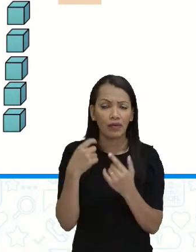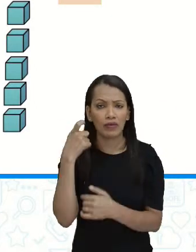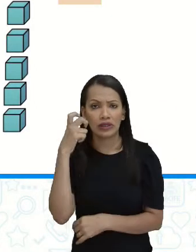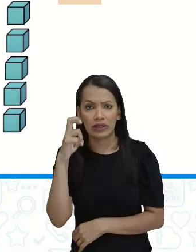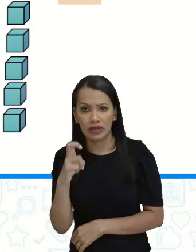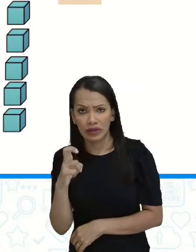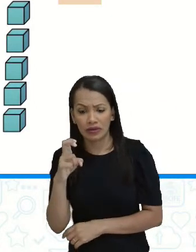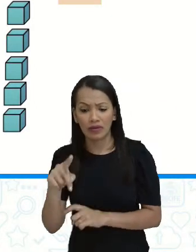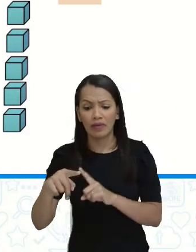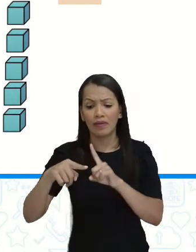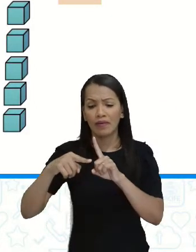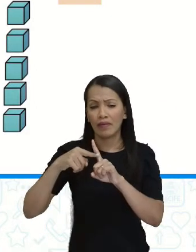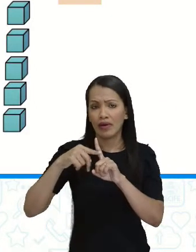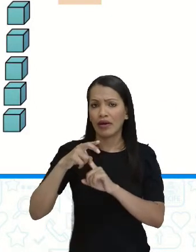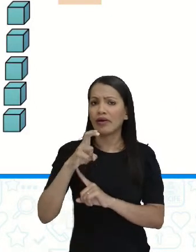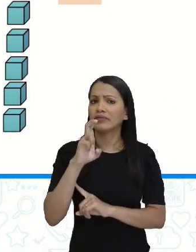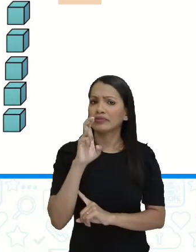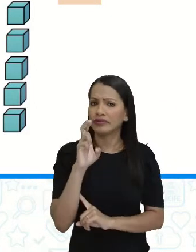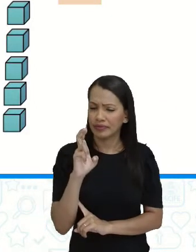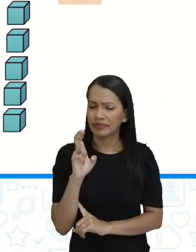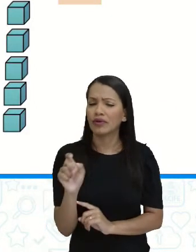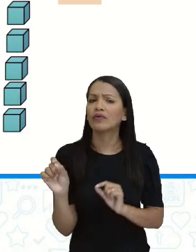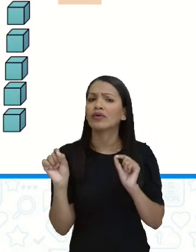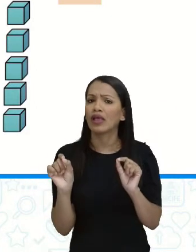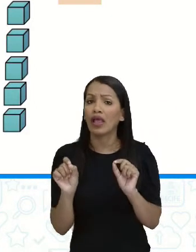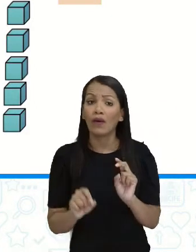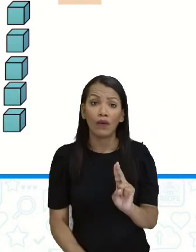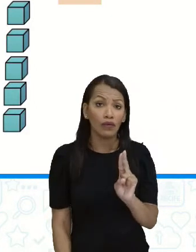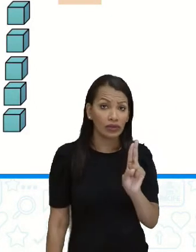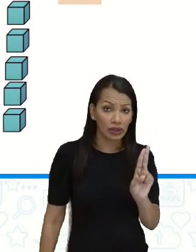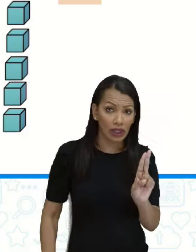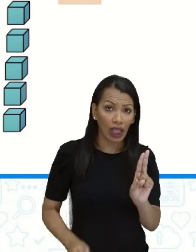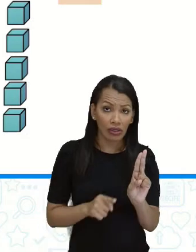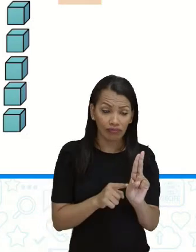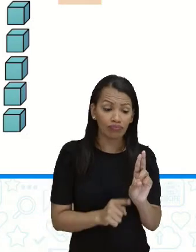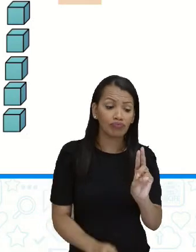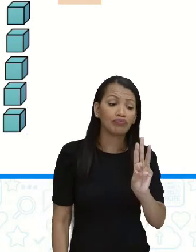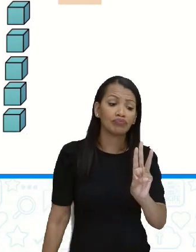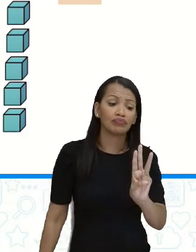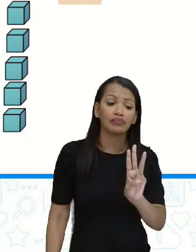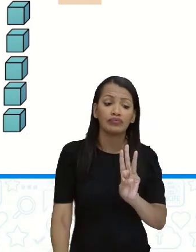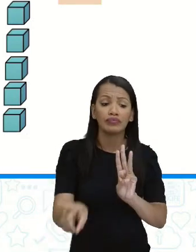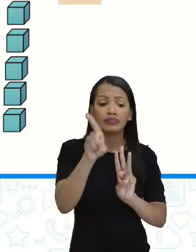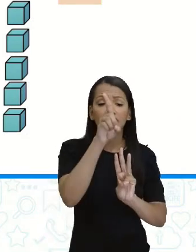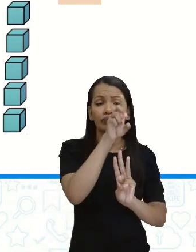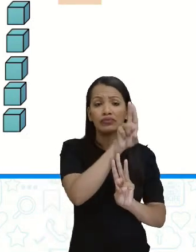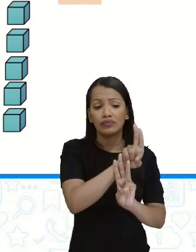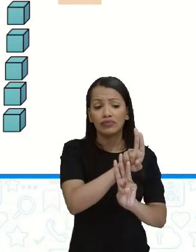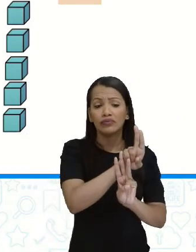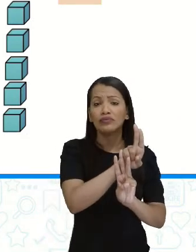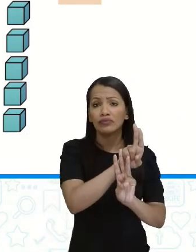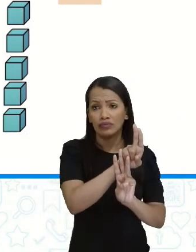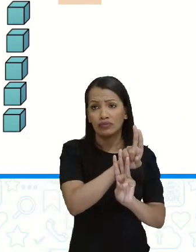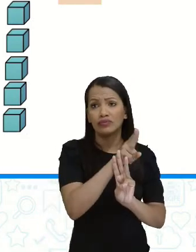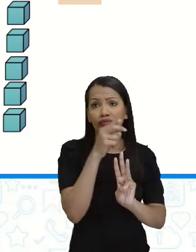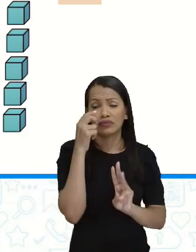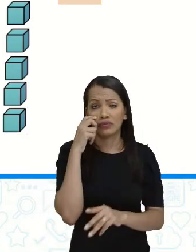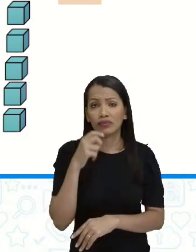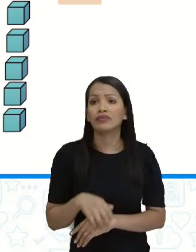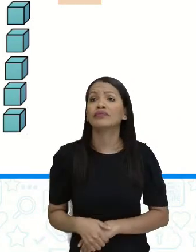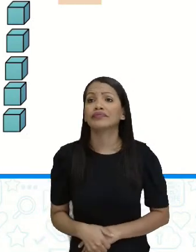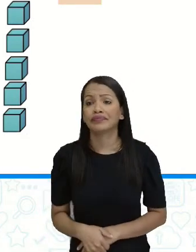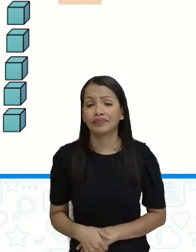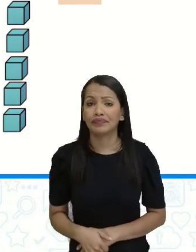nós estamos tratando de unidades. Olha só. Embaixo de cada 5, né, de cada